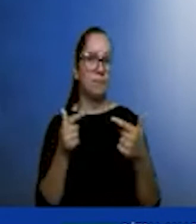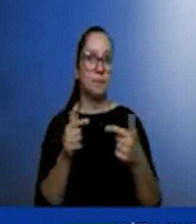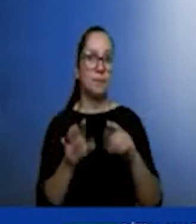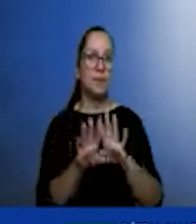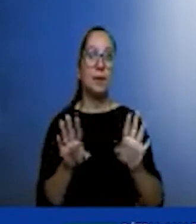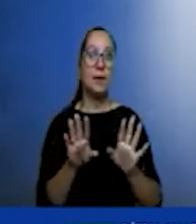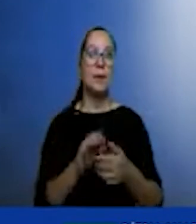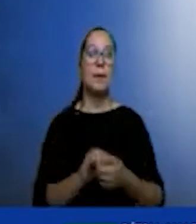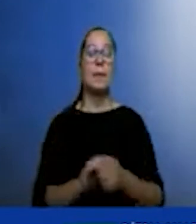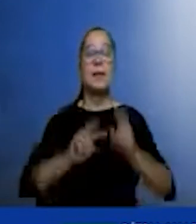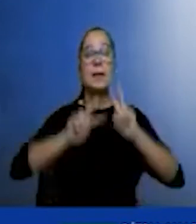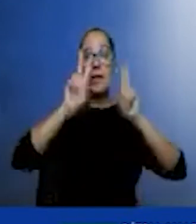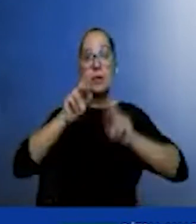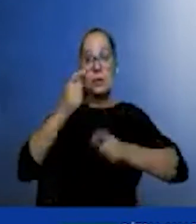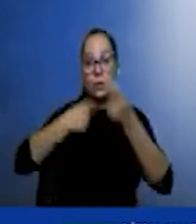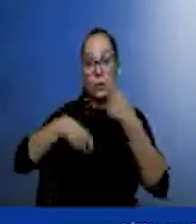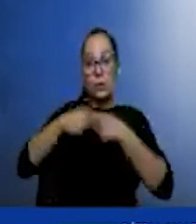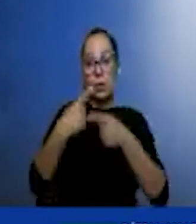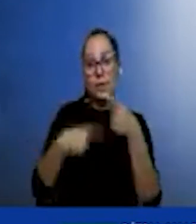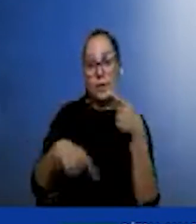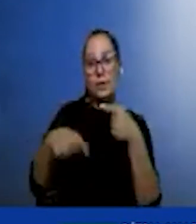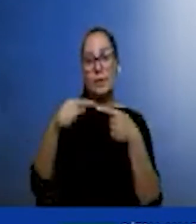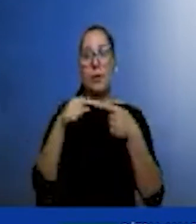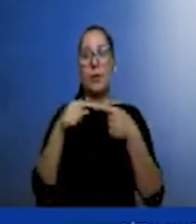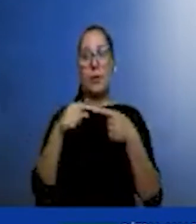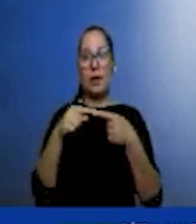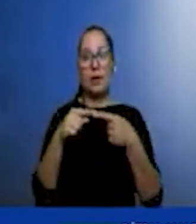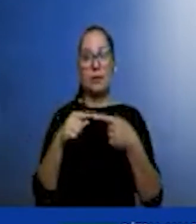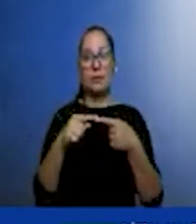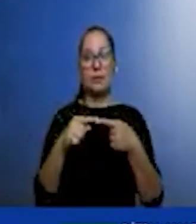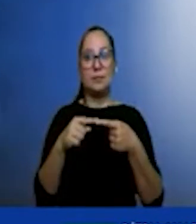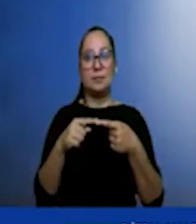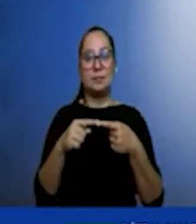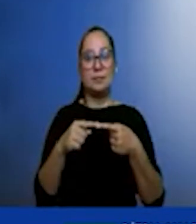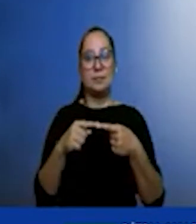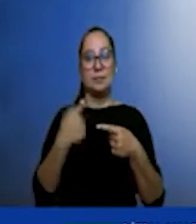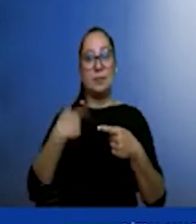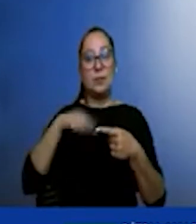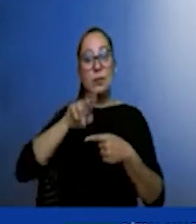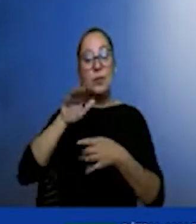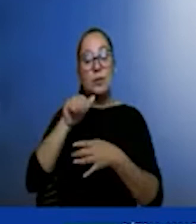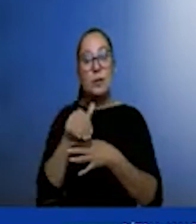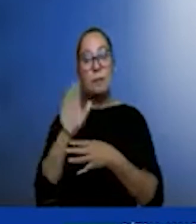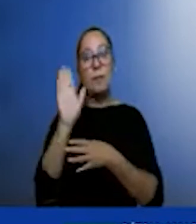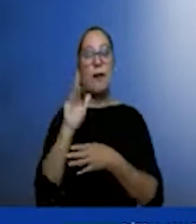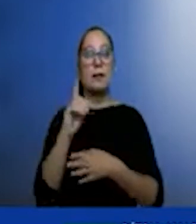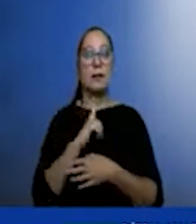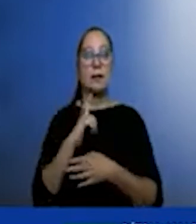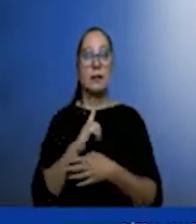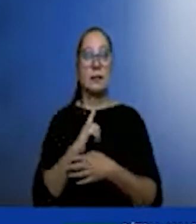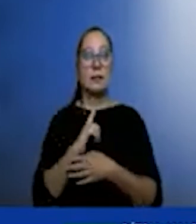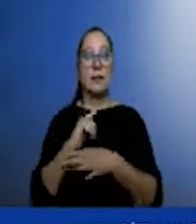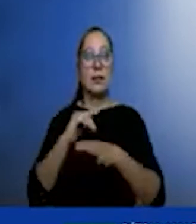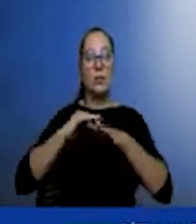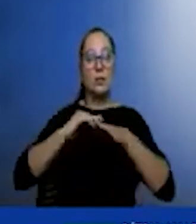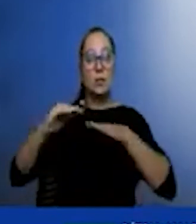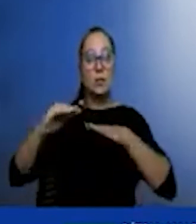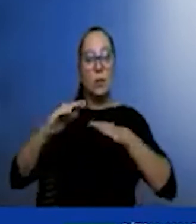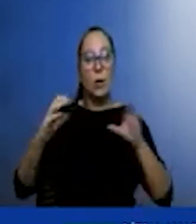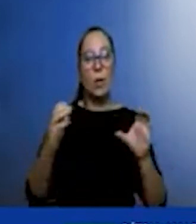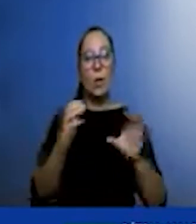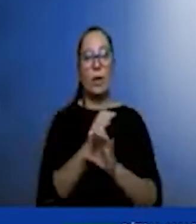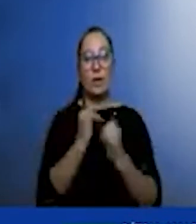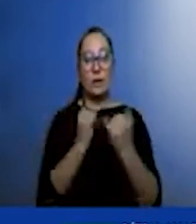da economia circular, porque a gente está indo cada vez mais usando, na sua plenitude, a energia que tem na